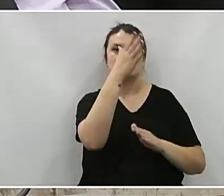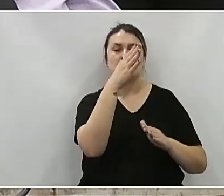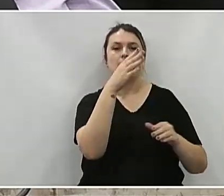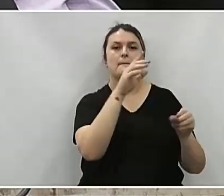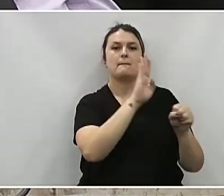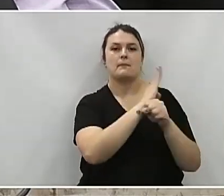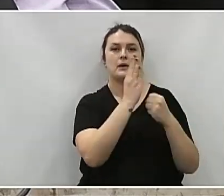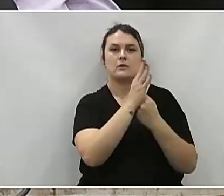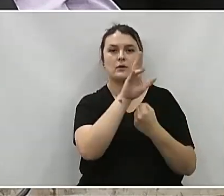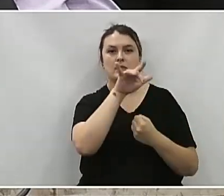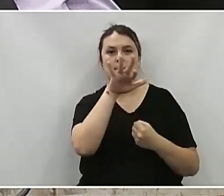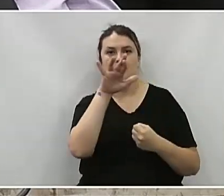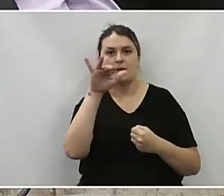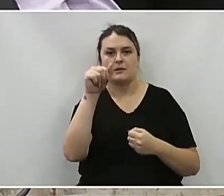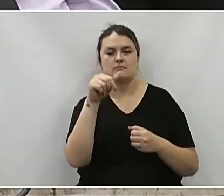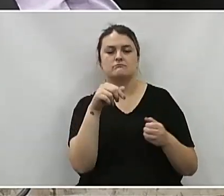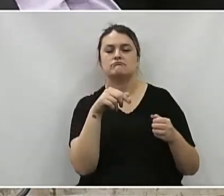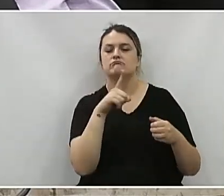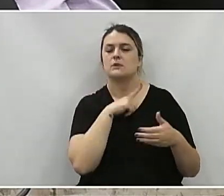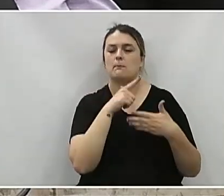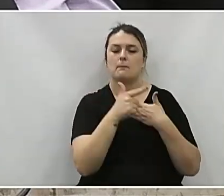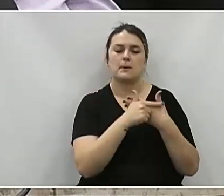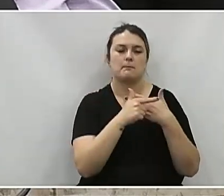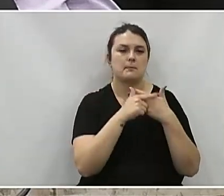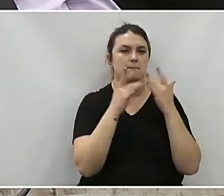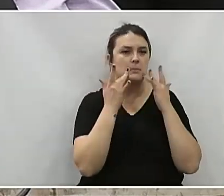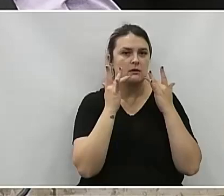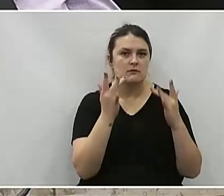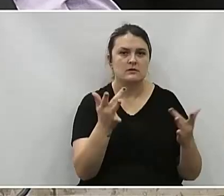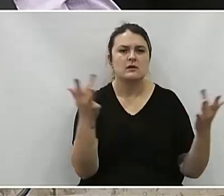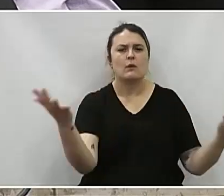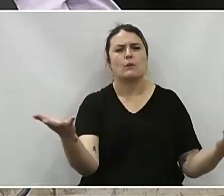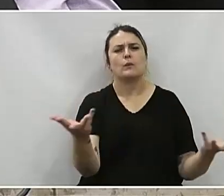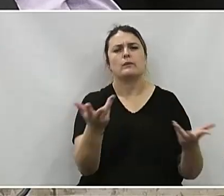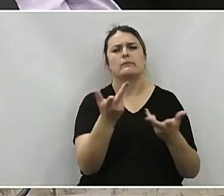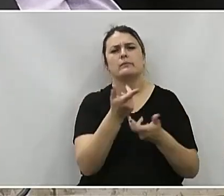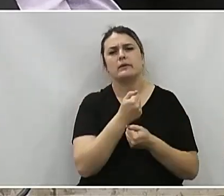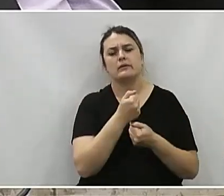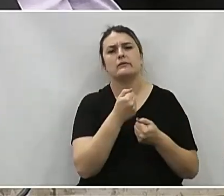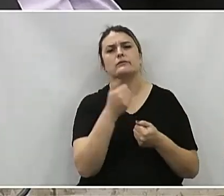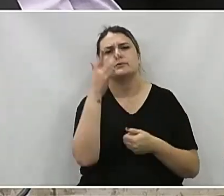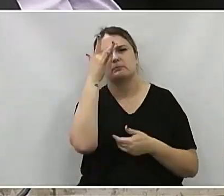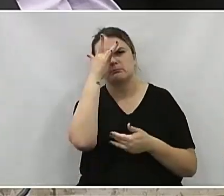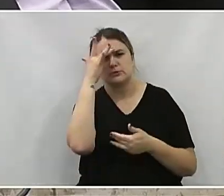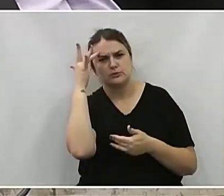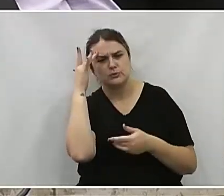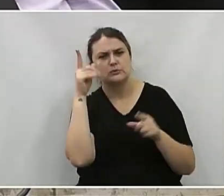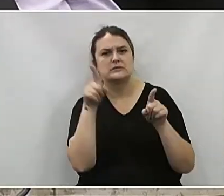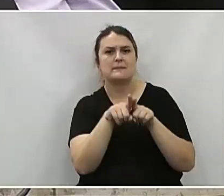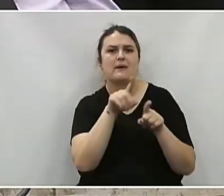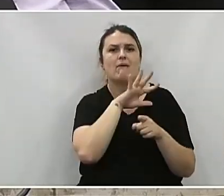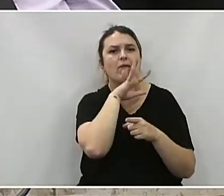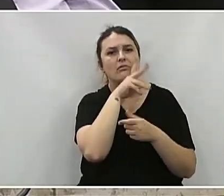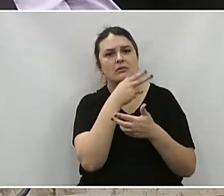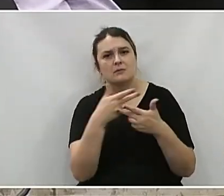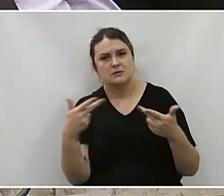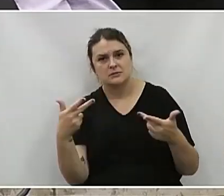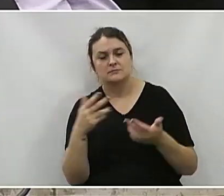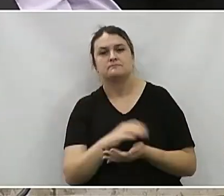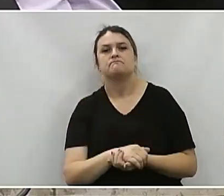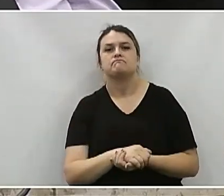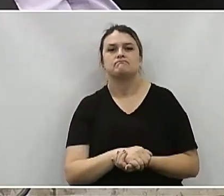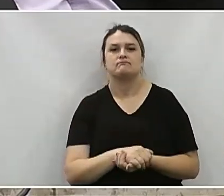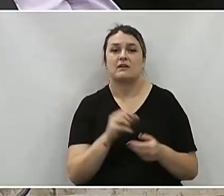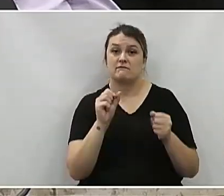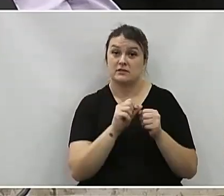Limeira que tá desempenhando um papel maravilhoso de acolhimento tanto das pessoas quanto dos animais